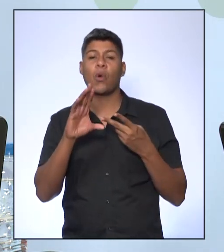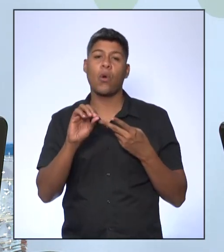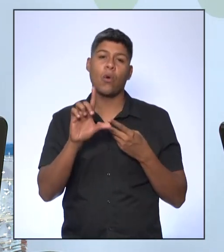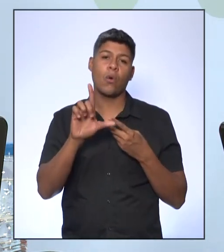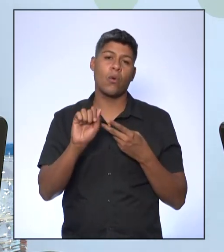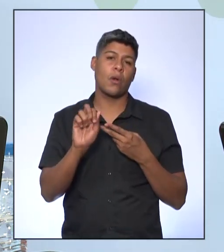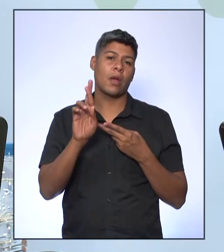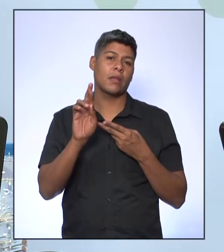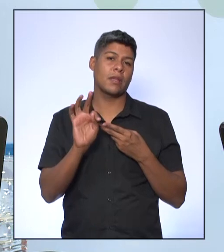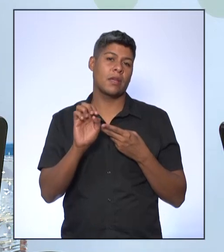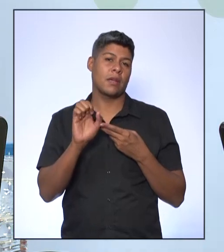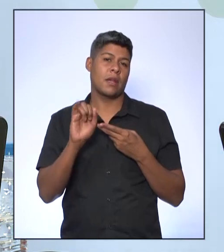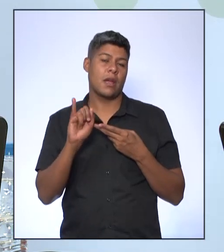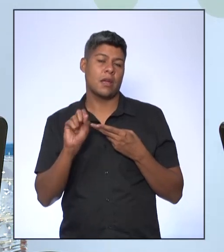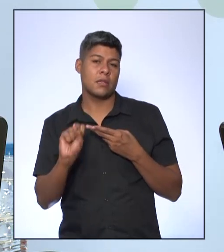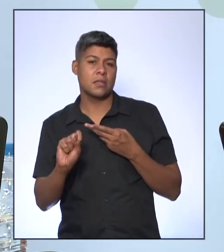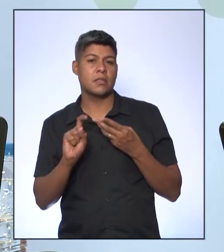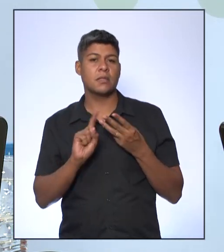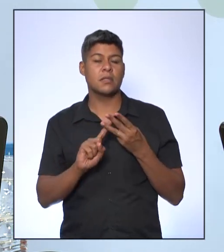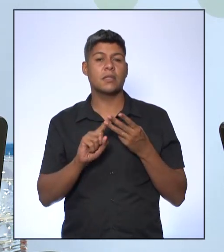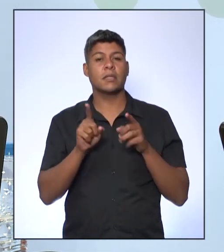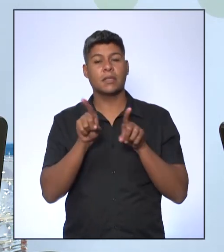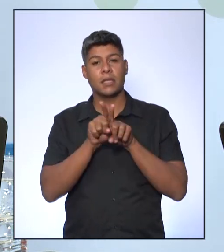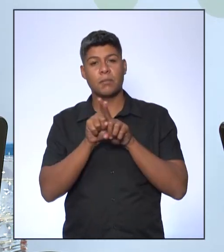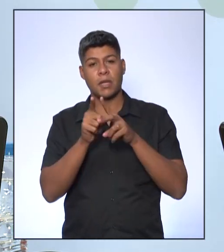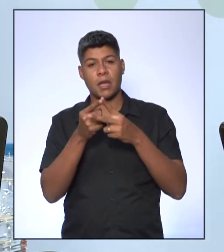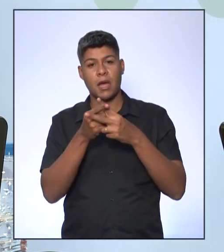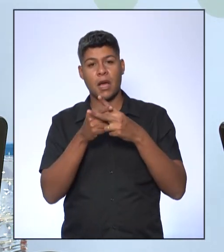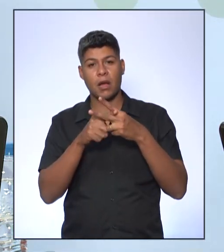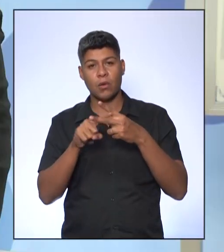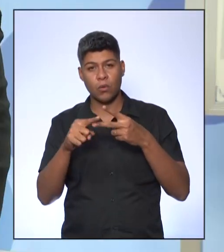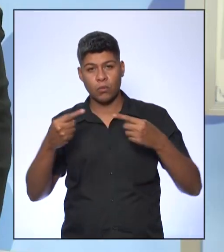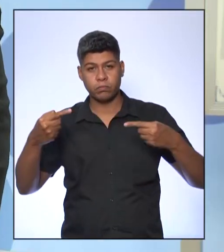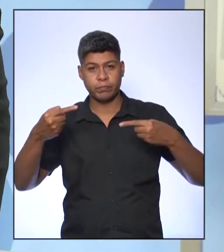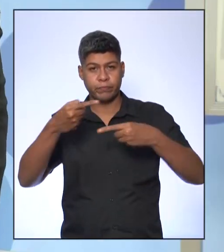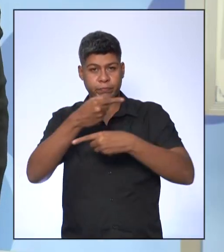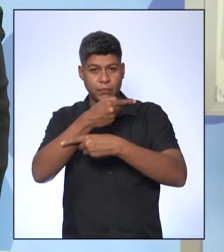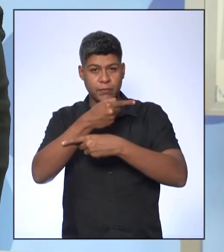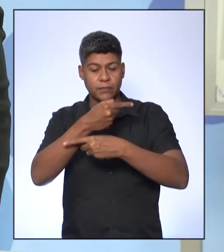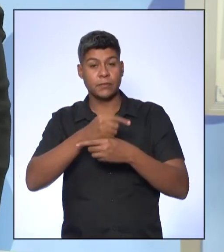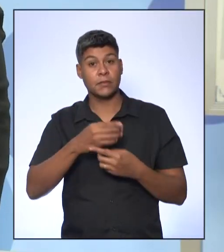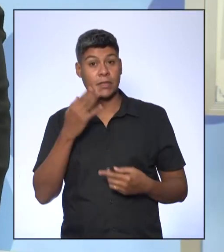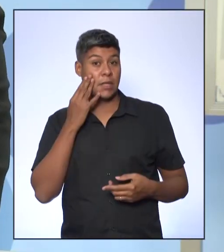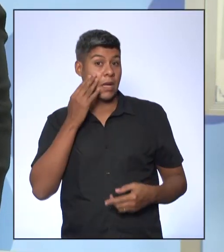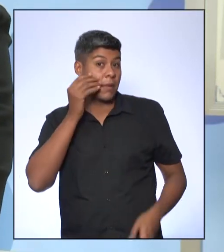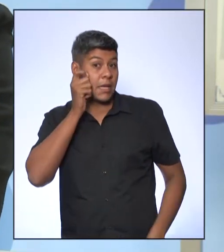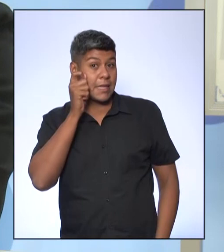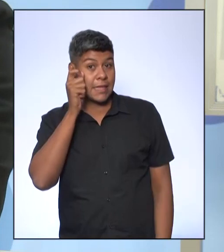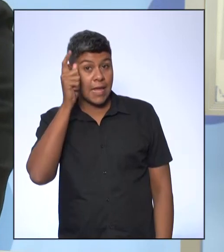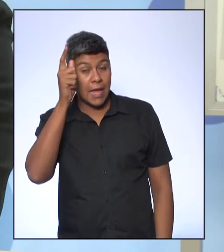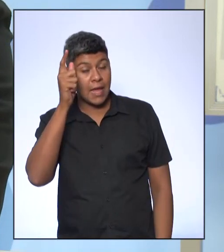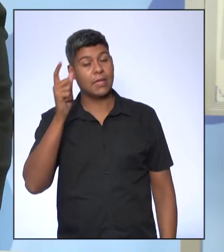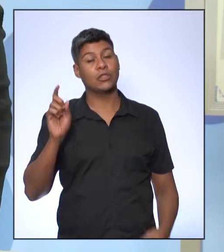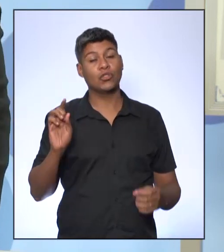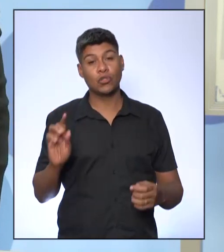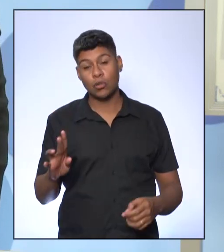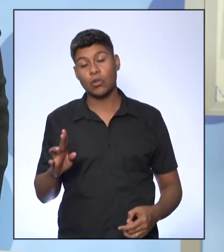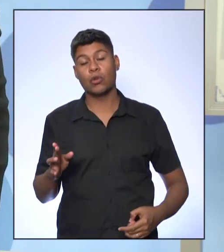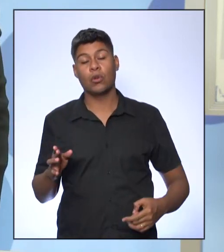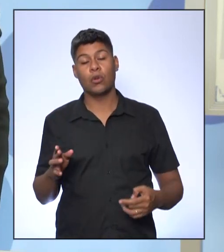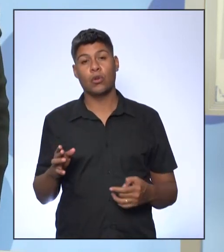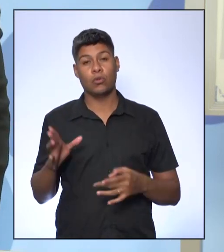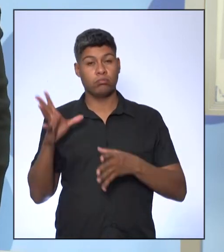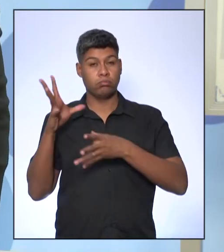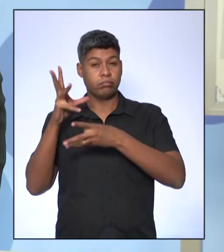colaterais externos. Também falamos de ângulo oposto pelo vértice. Isso mesmo. Então, nessa ideia aí é só para vocês darem